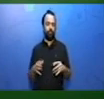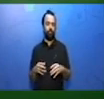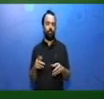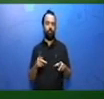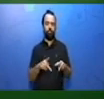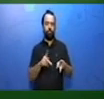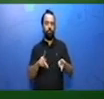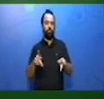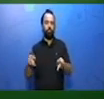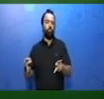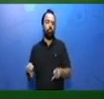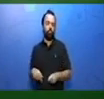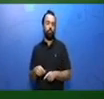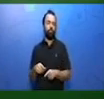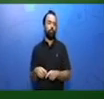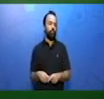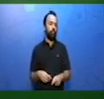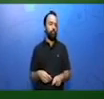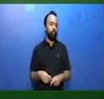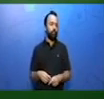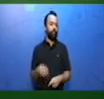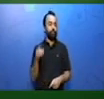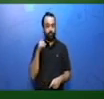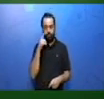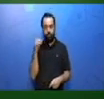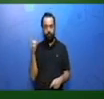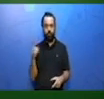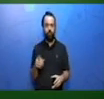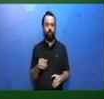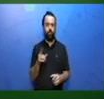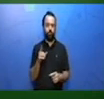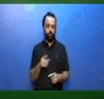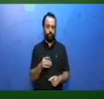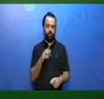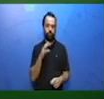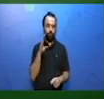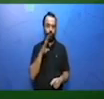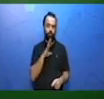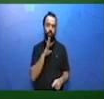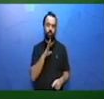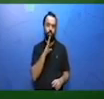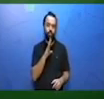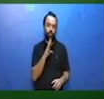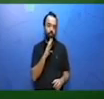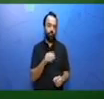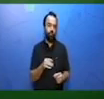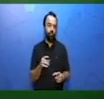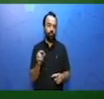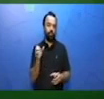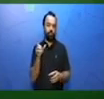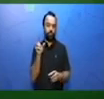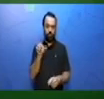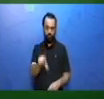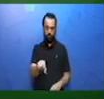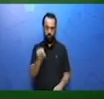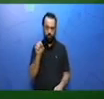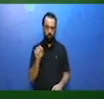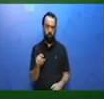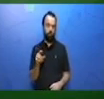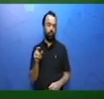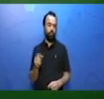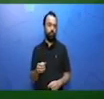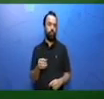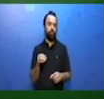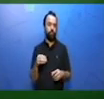outra aula vocês viram isso. Olha, conhecer e identificar os diferentes serviços públicos que